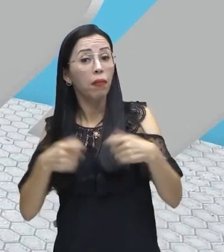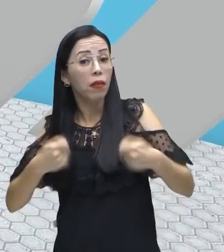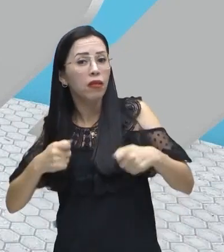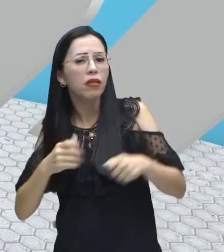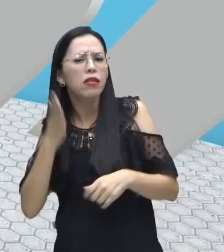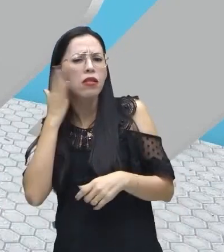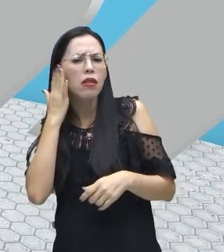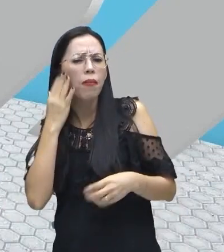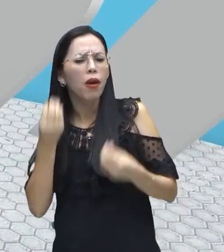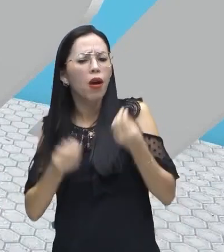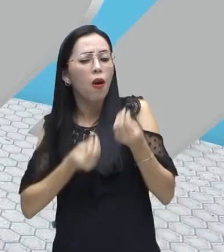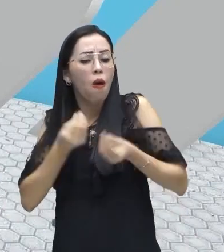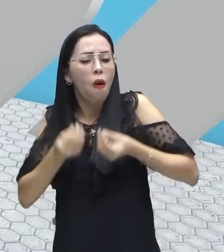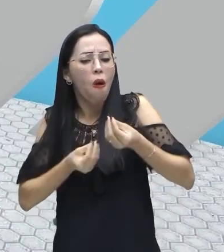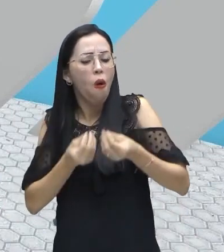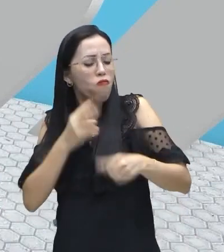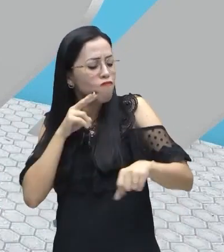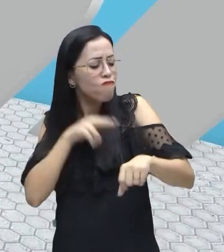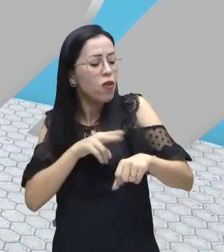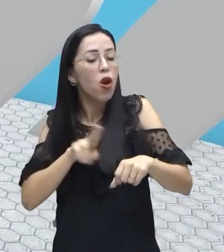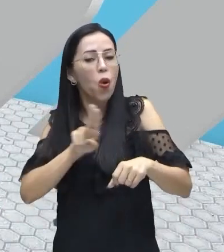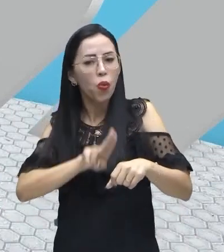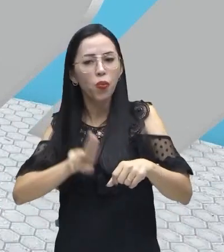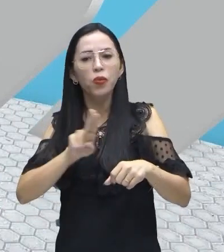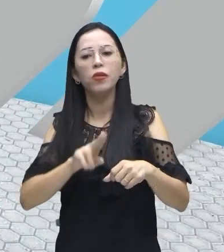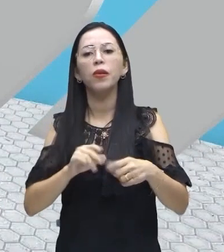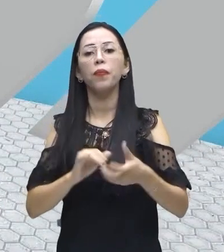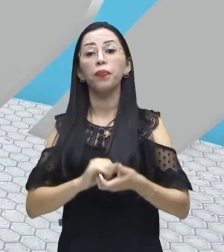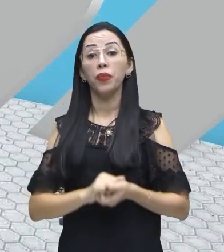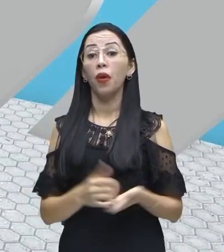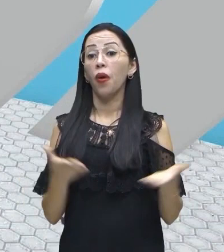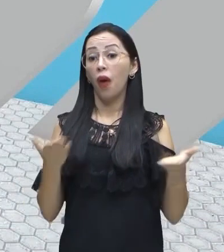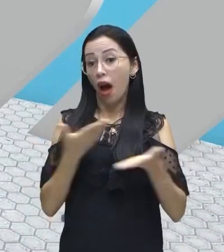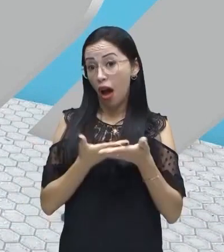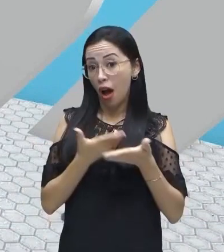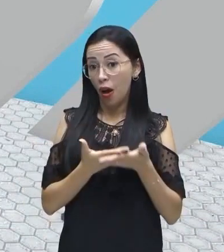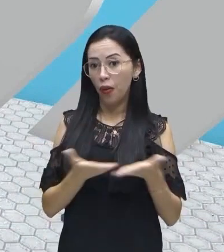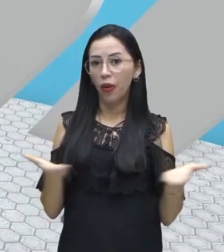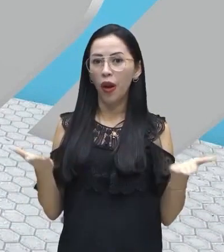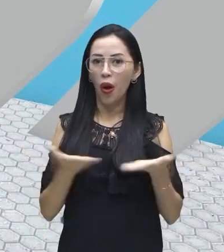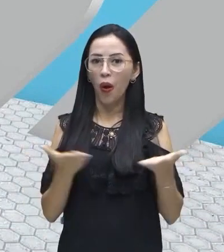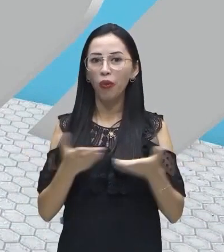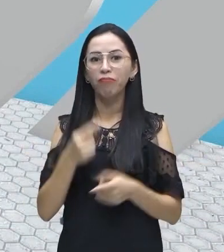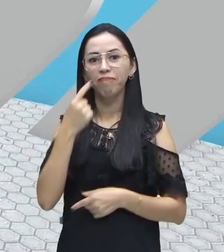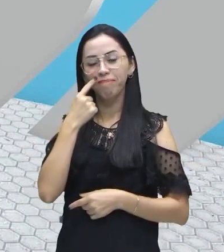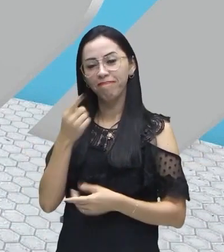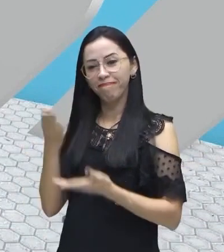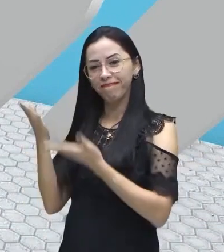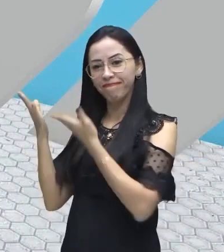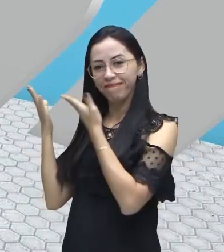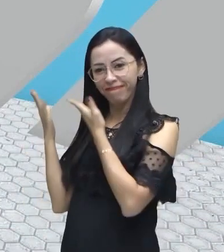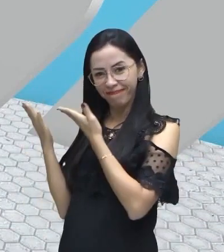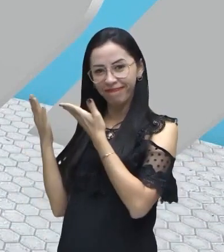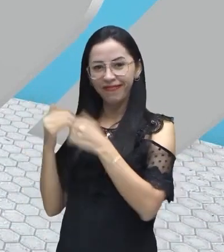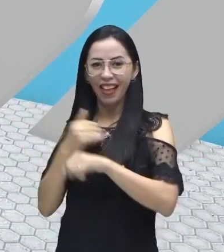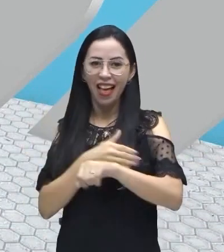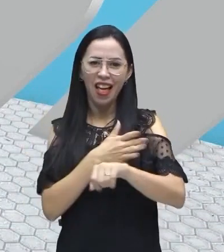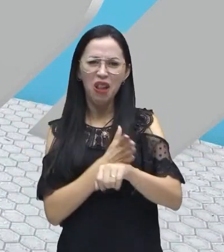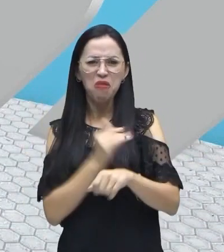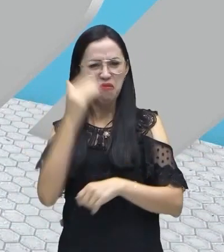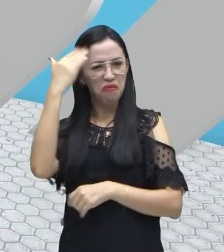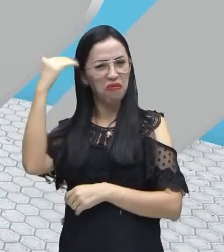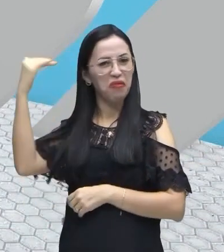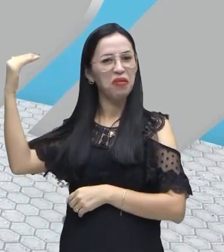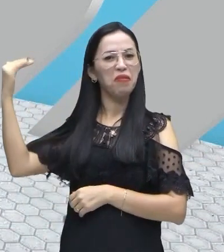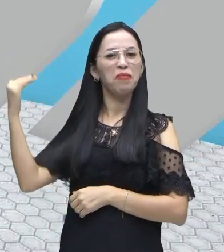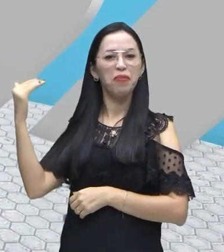dia e nos problemas, tá certo? Vamos encerrar a aula de hoje aqui olhando para o Big Bang, tá certo? Esse relógio famosíssimo, se você quiser,